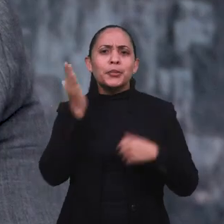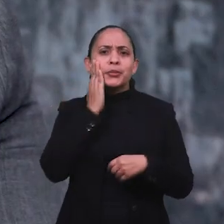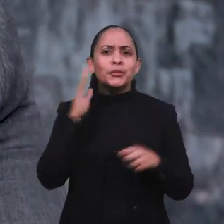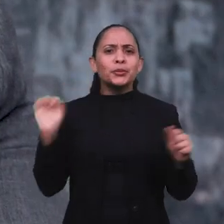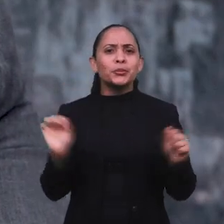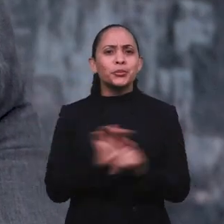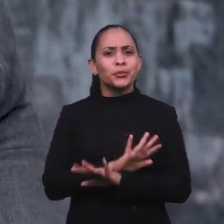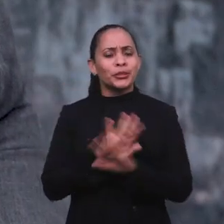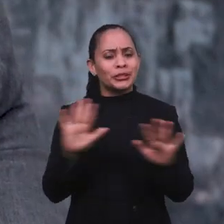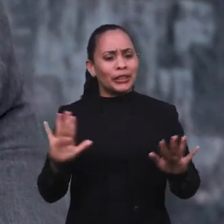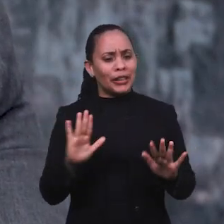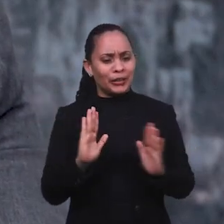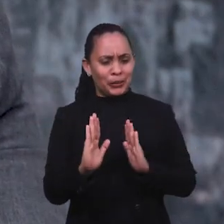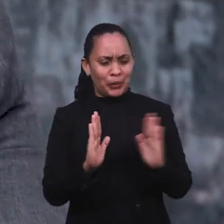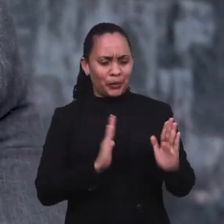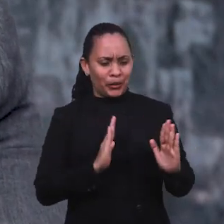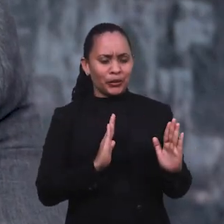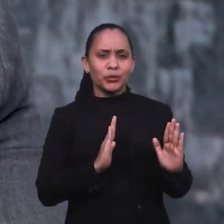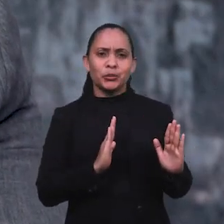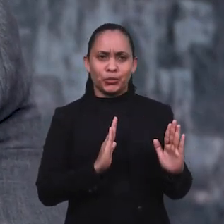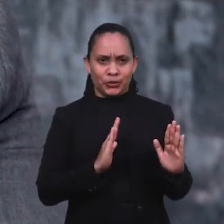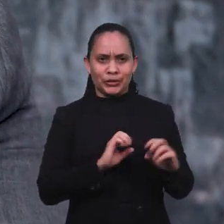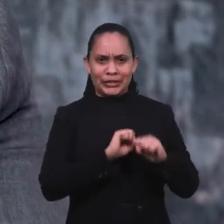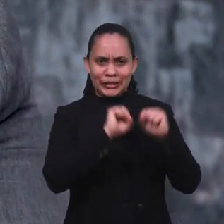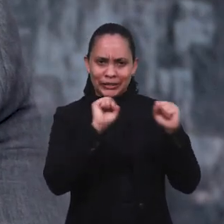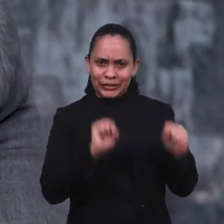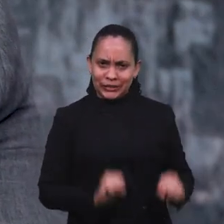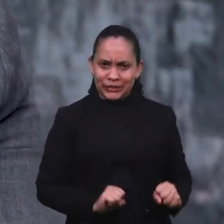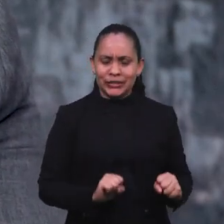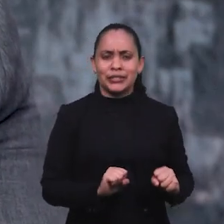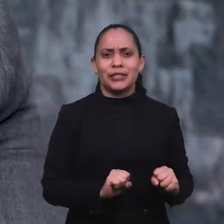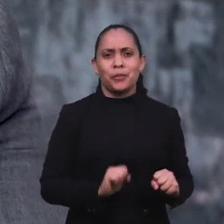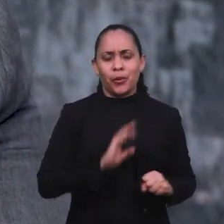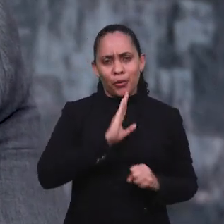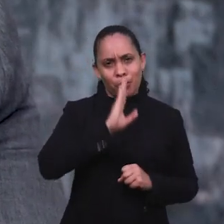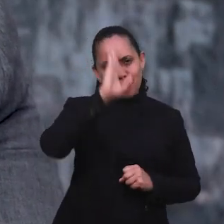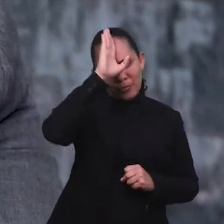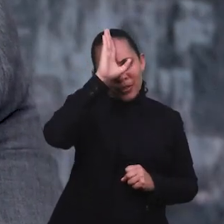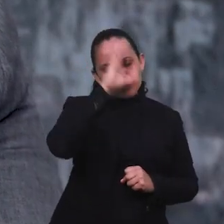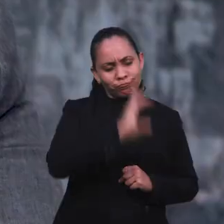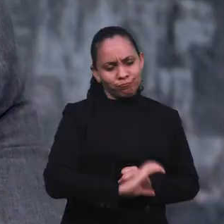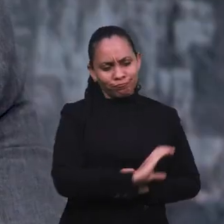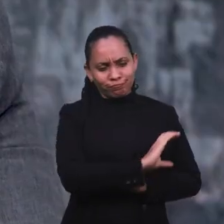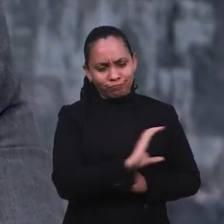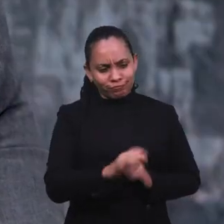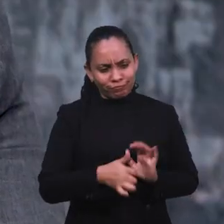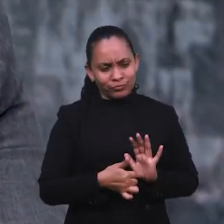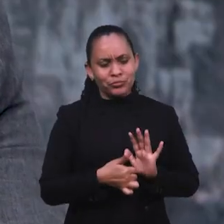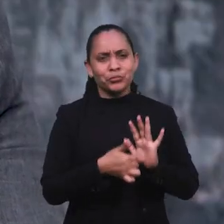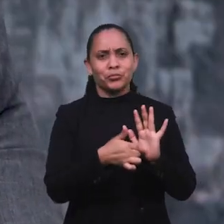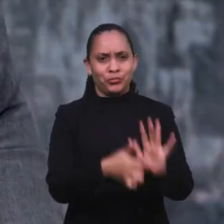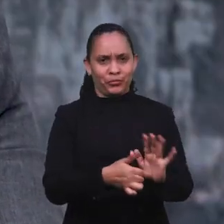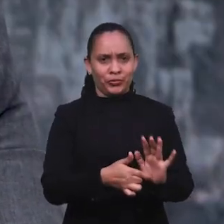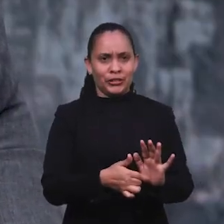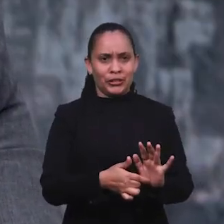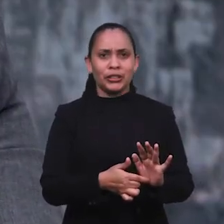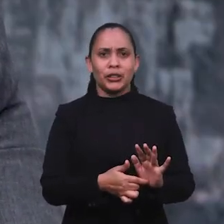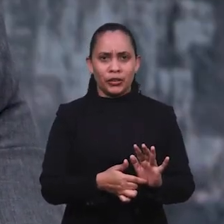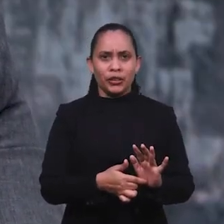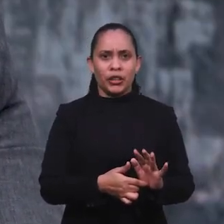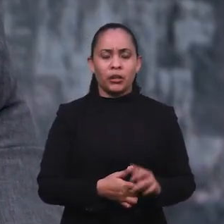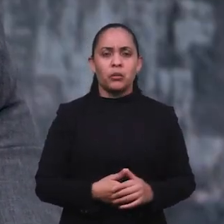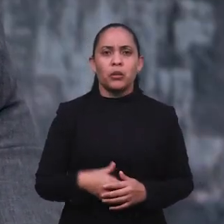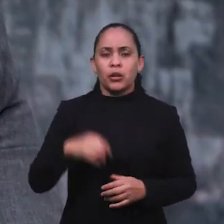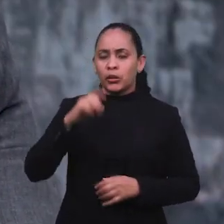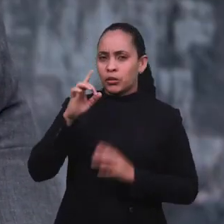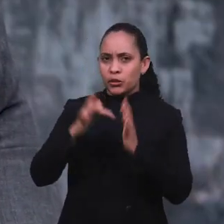sistema romano, o sistema católico, ele foi cada vez mais tirando a centralidade de Jesus no papel